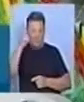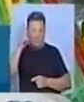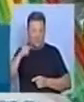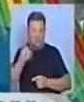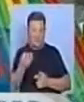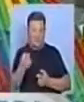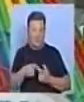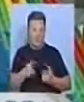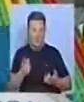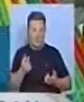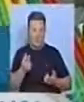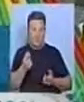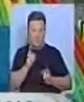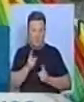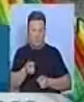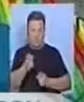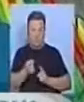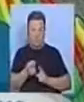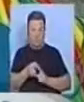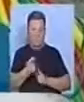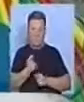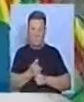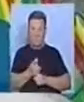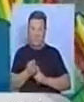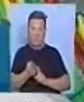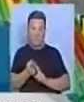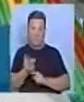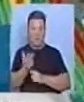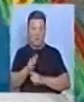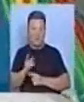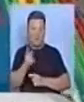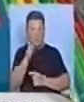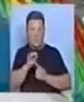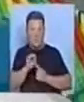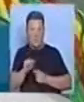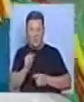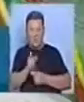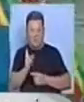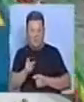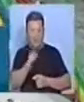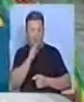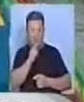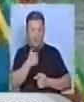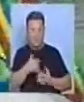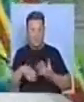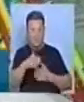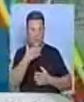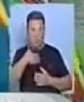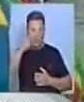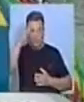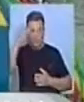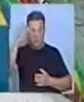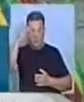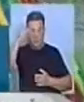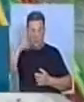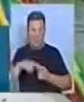aliás, não seja este um certame artístico. Uma das características da arte é essa, de nos permitir sonhar, ser um